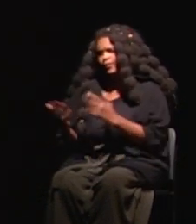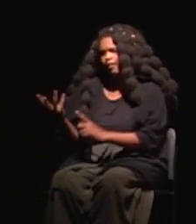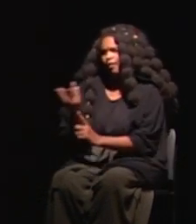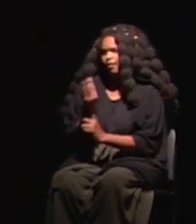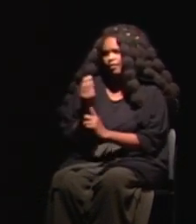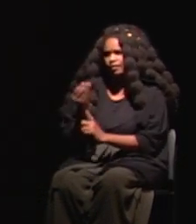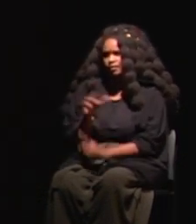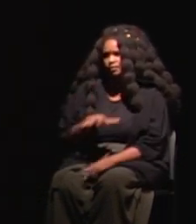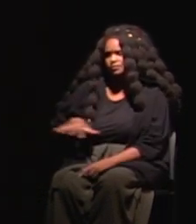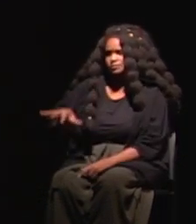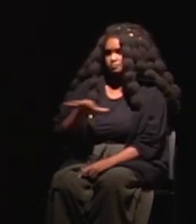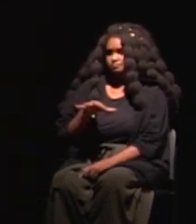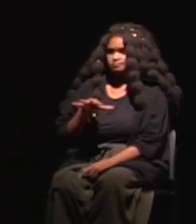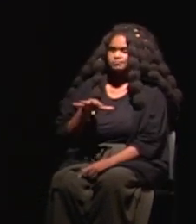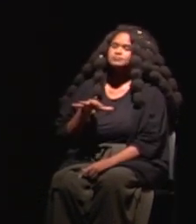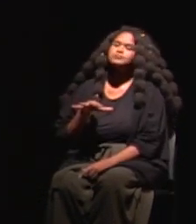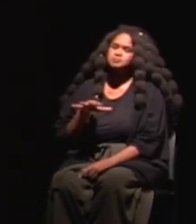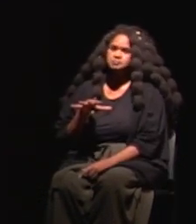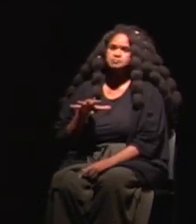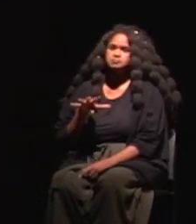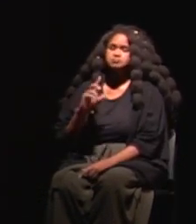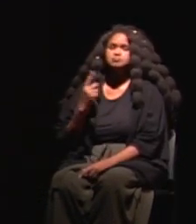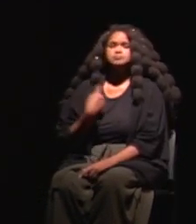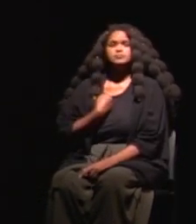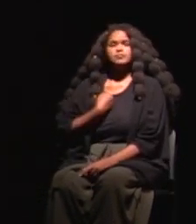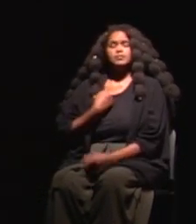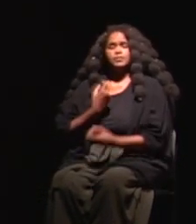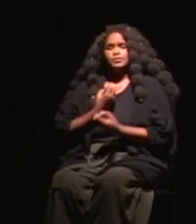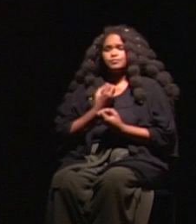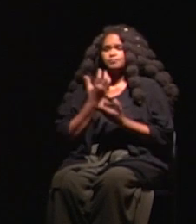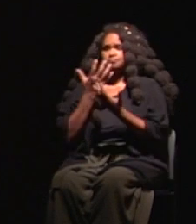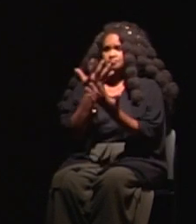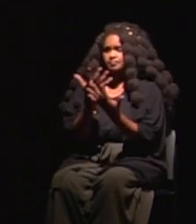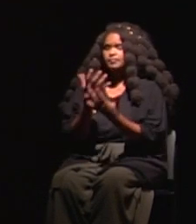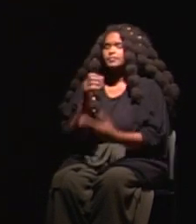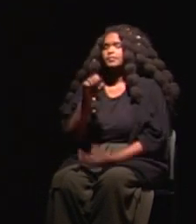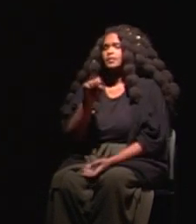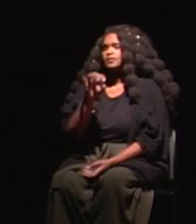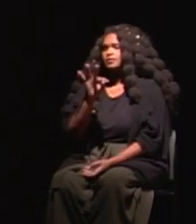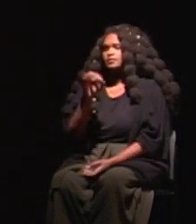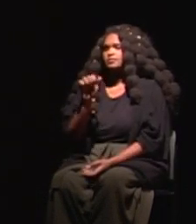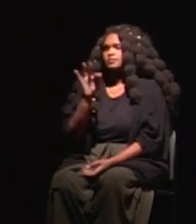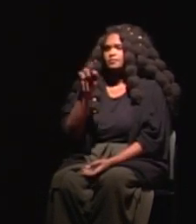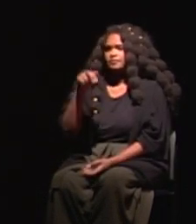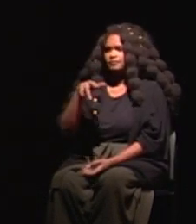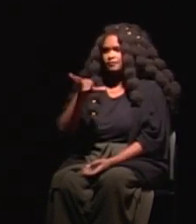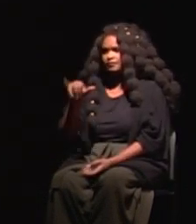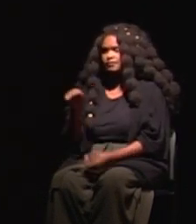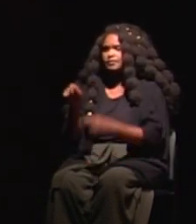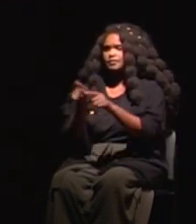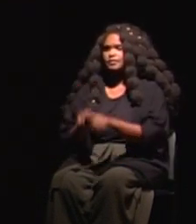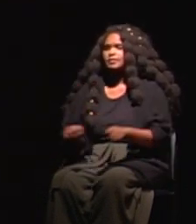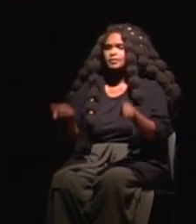artística. Nós partilhávamos, Stefânia e a minha equipe e